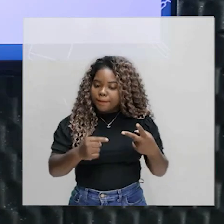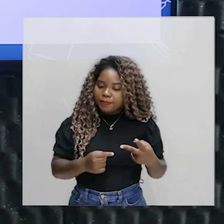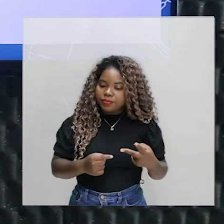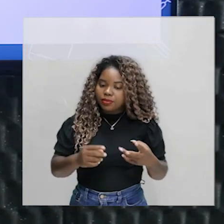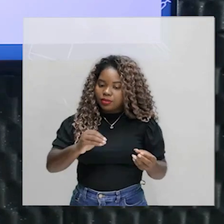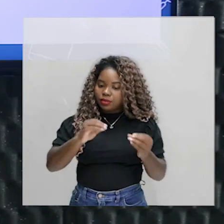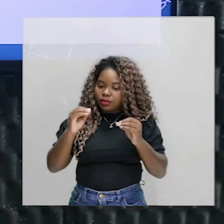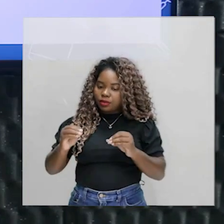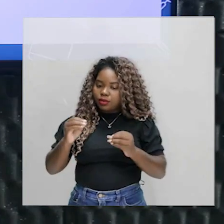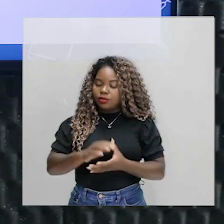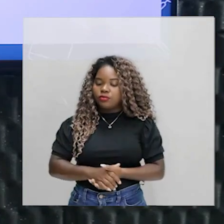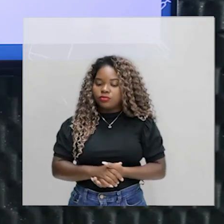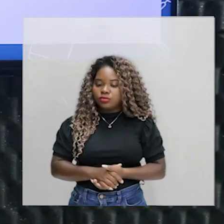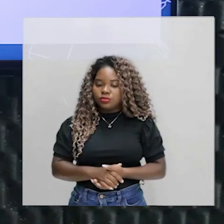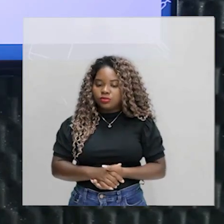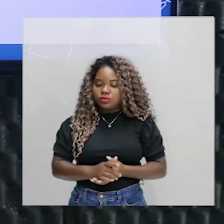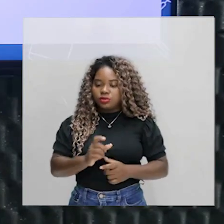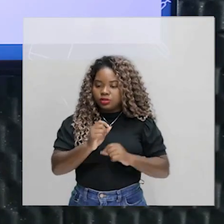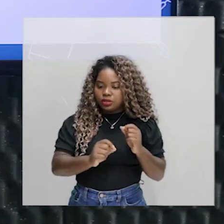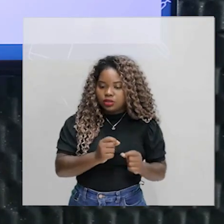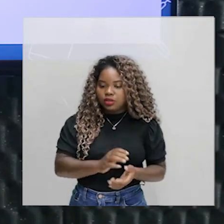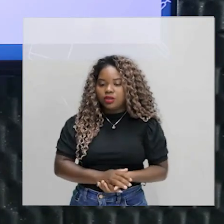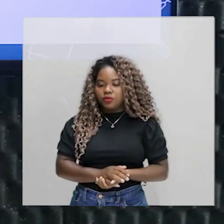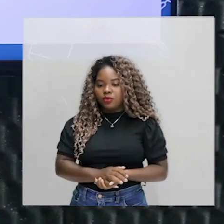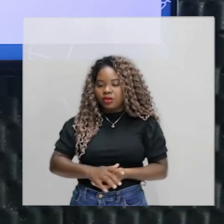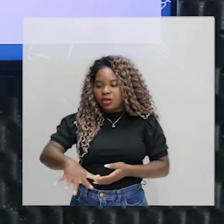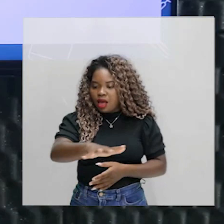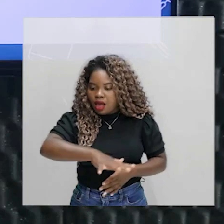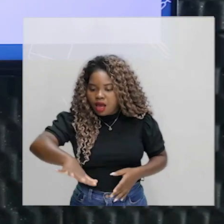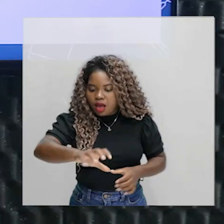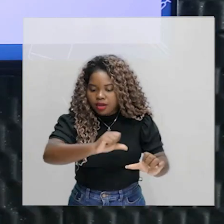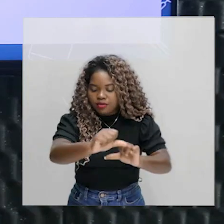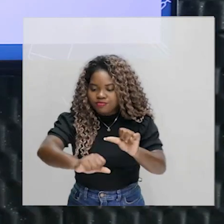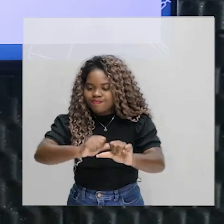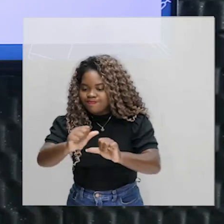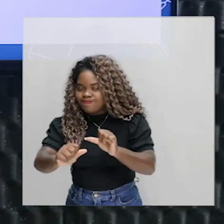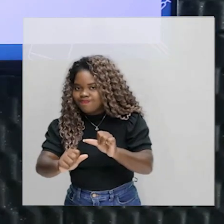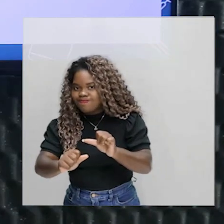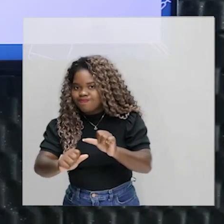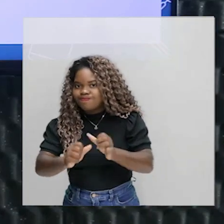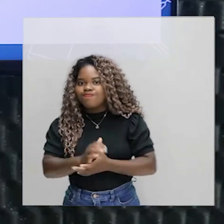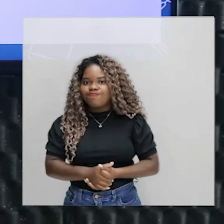submetidos a uma pressão seletiva do ambiente que pressão seletiva é essa pode ser por exemplo